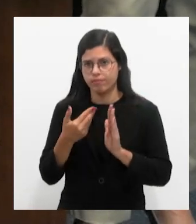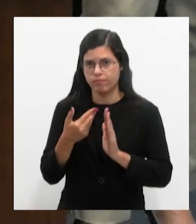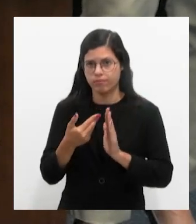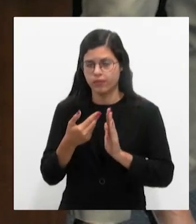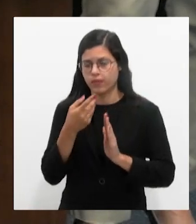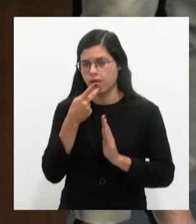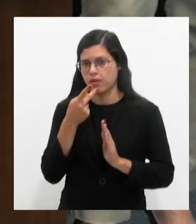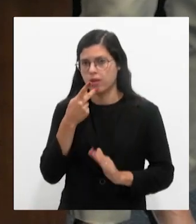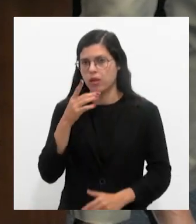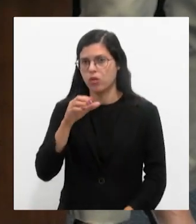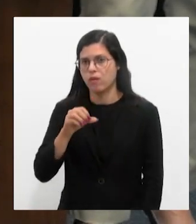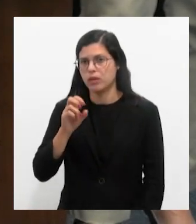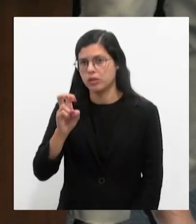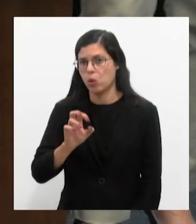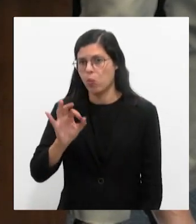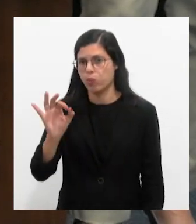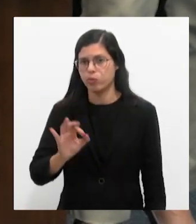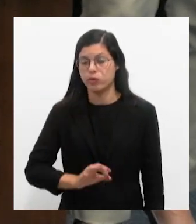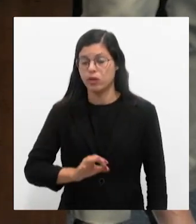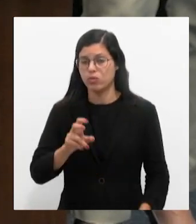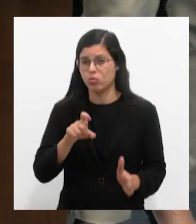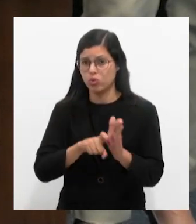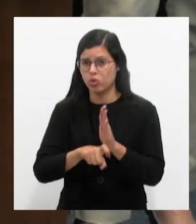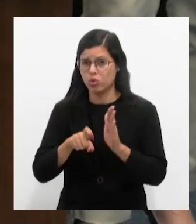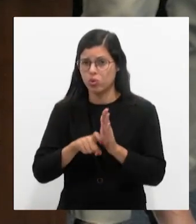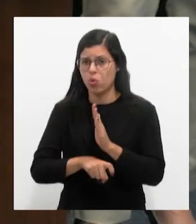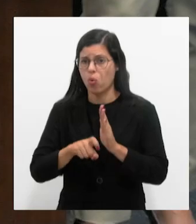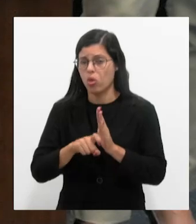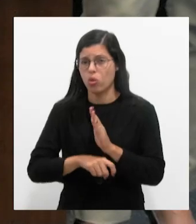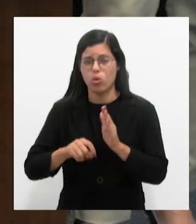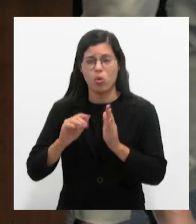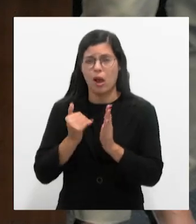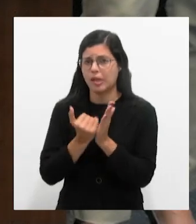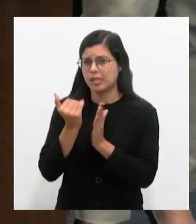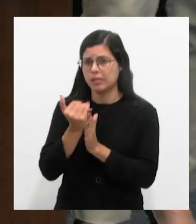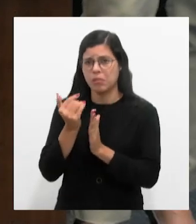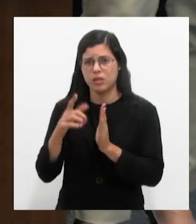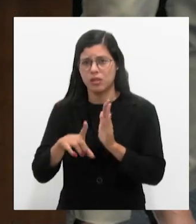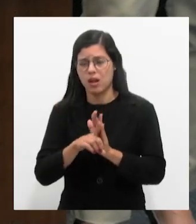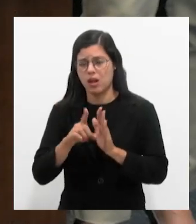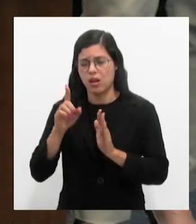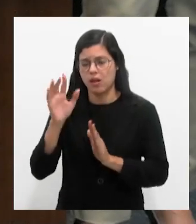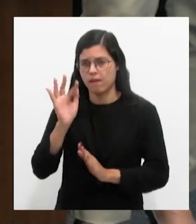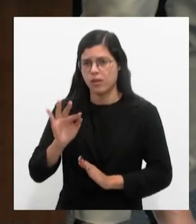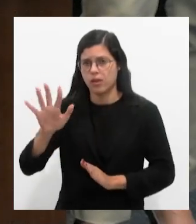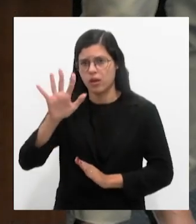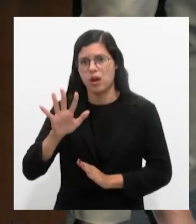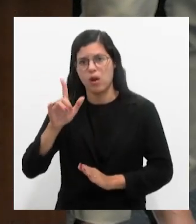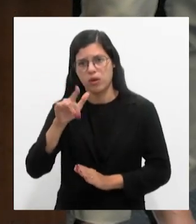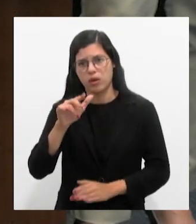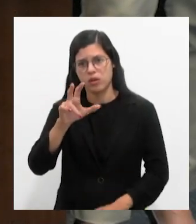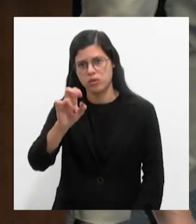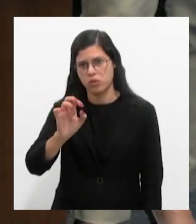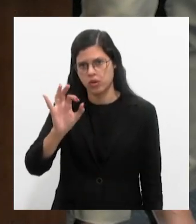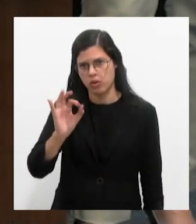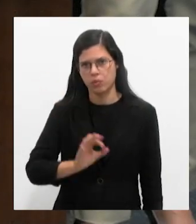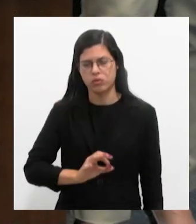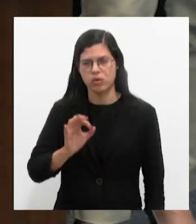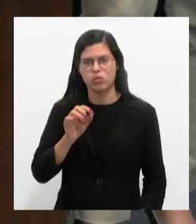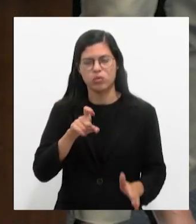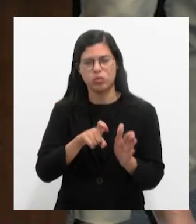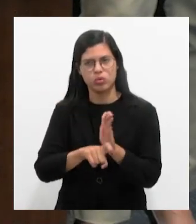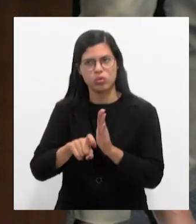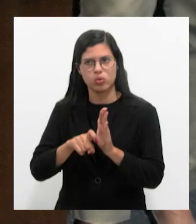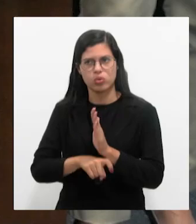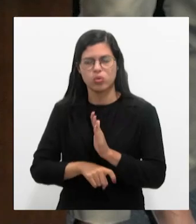dá desconto muito além da lei federal, que coloca em 50% o desconto sobre,